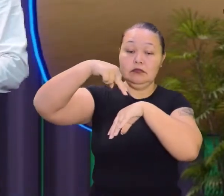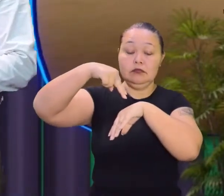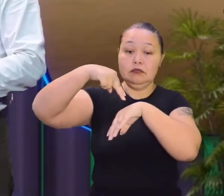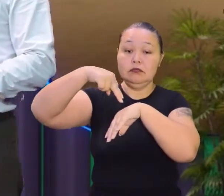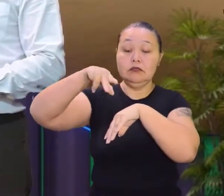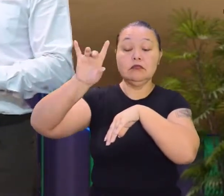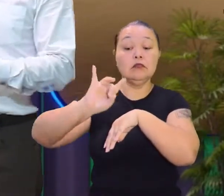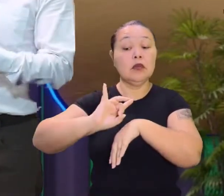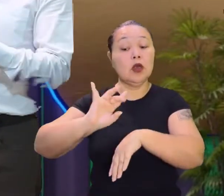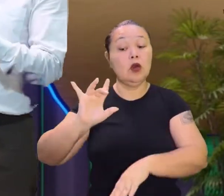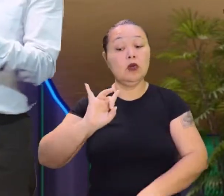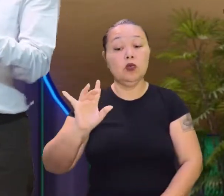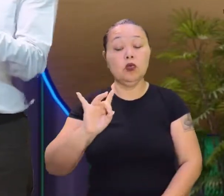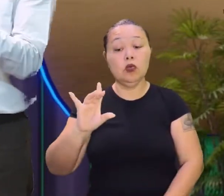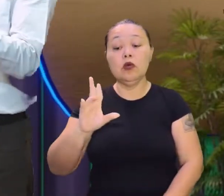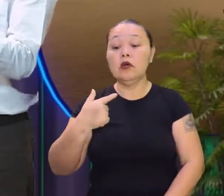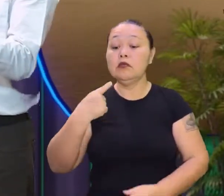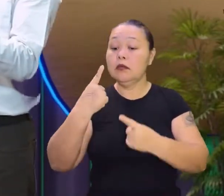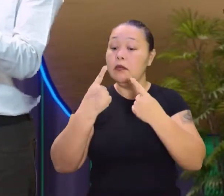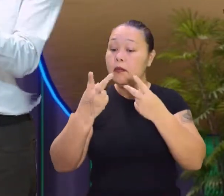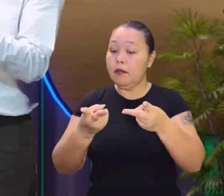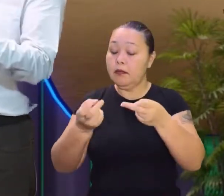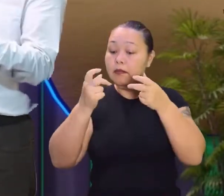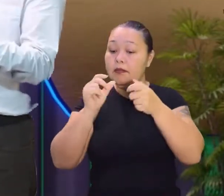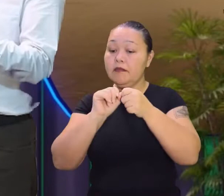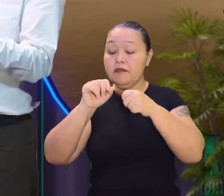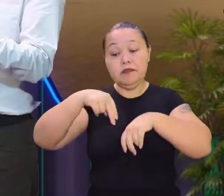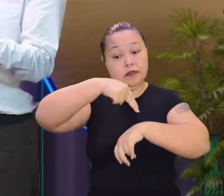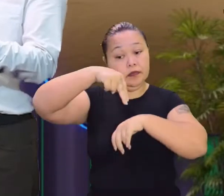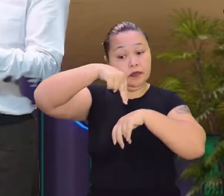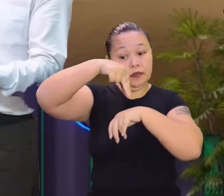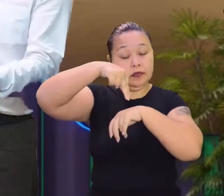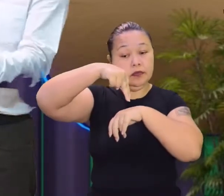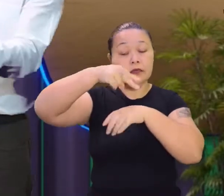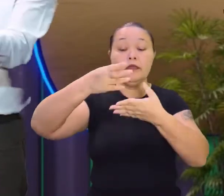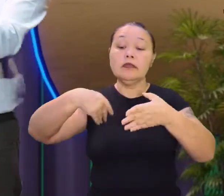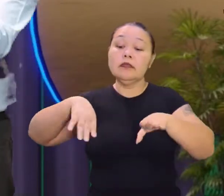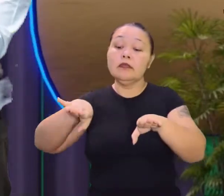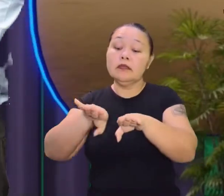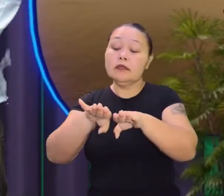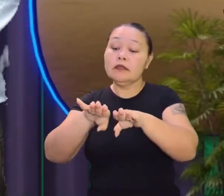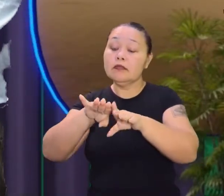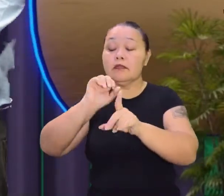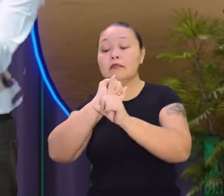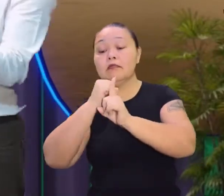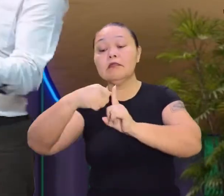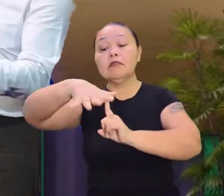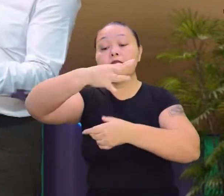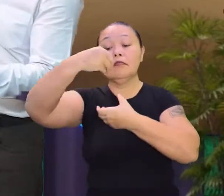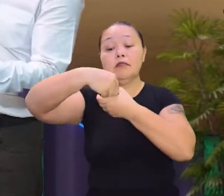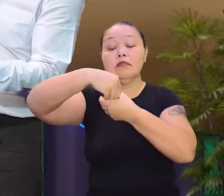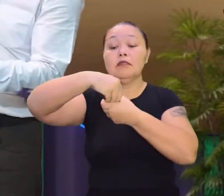Não só podemos perceber isso nas nações, como nas sociedades